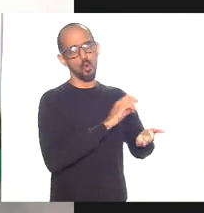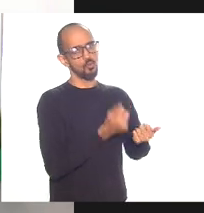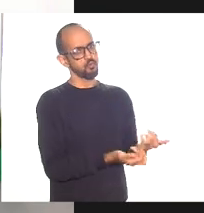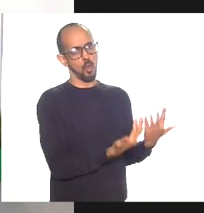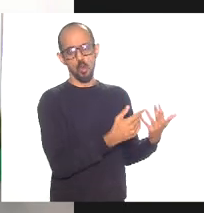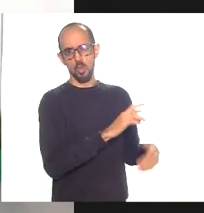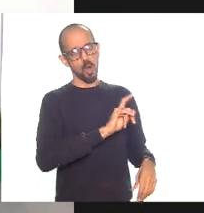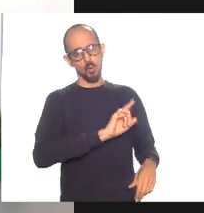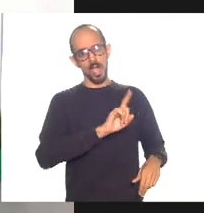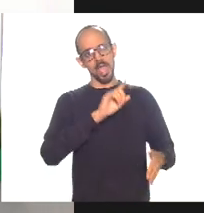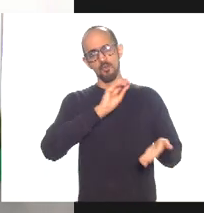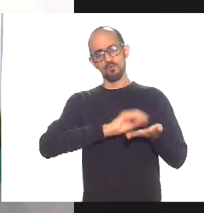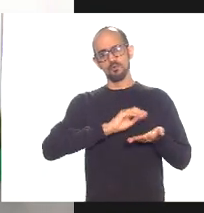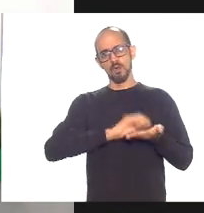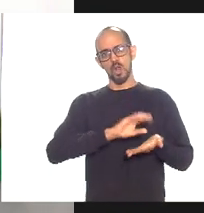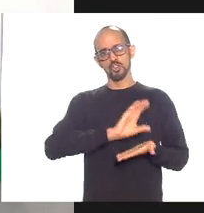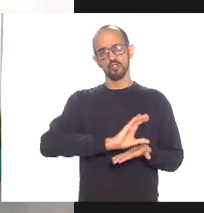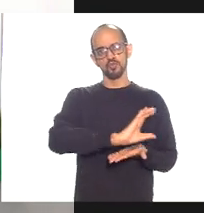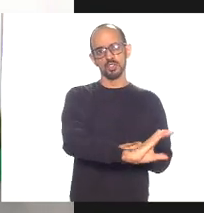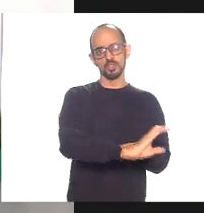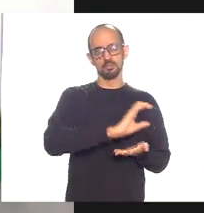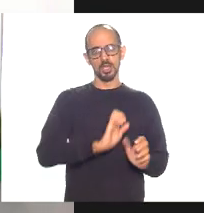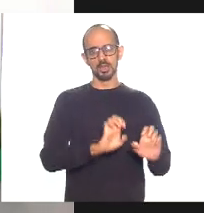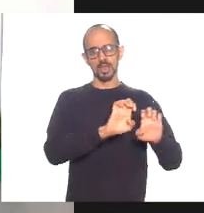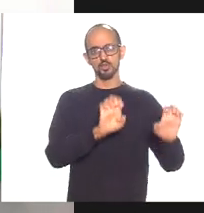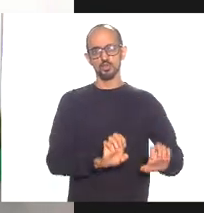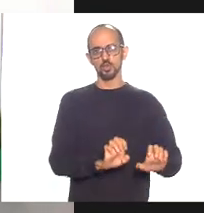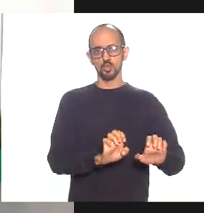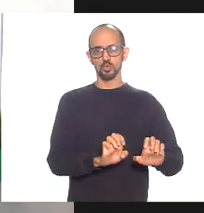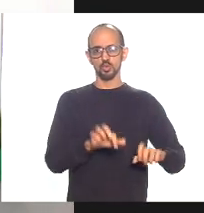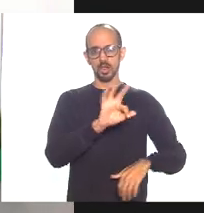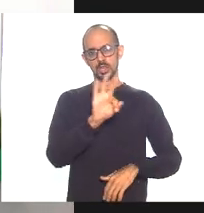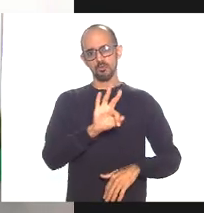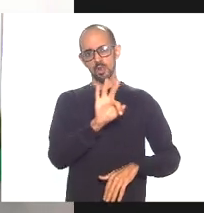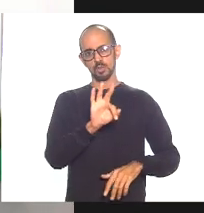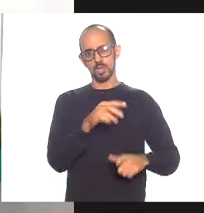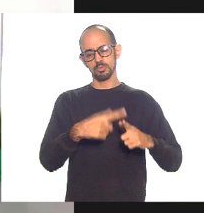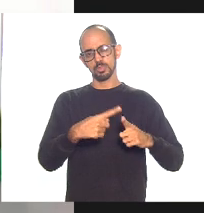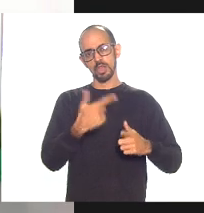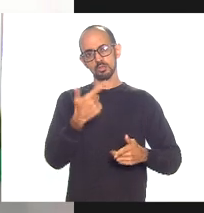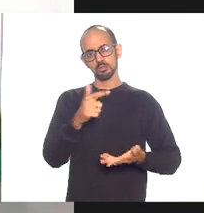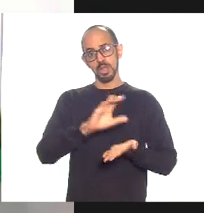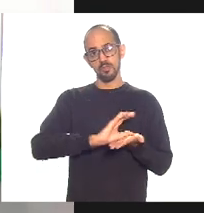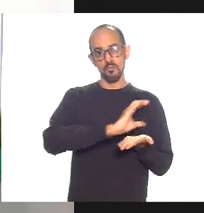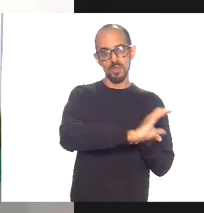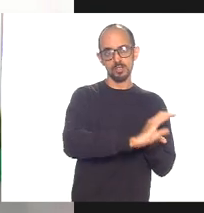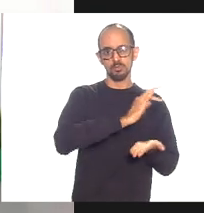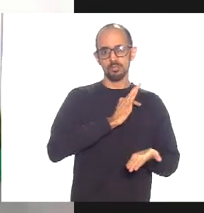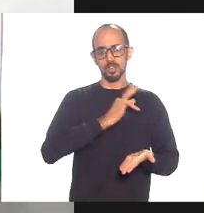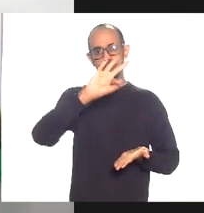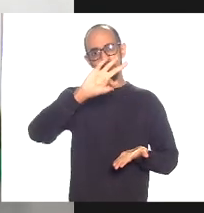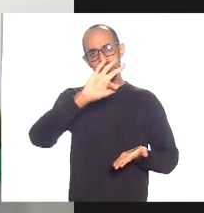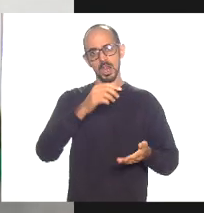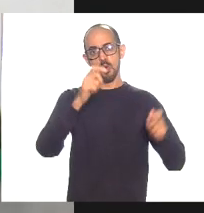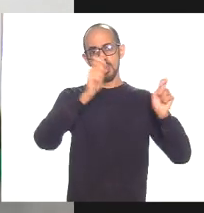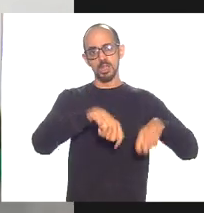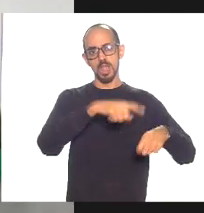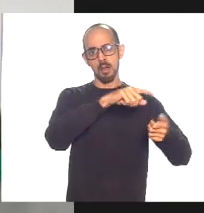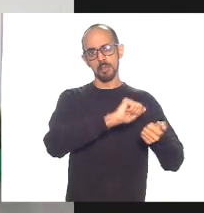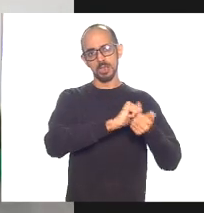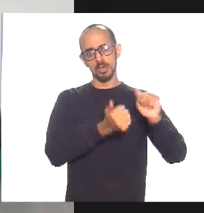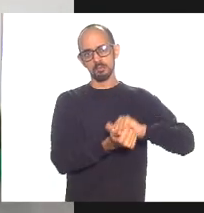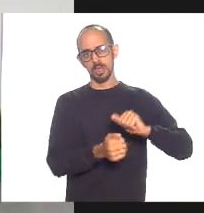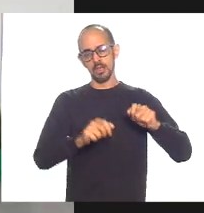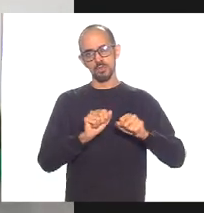de investimento da infraestrutura, porque não tem dinheiro do governo federal que caiba ali para